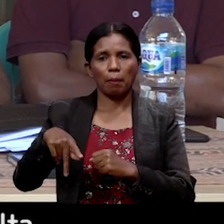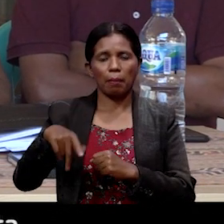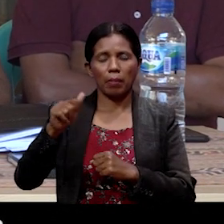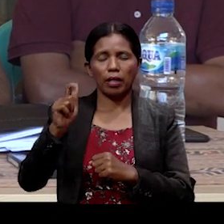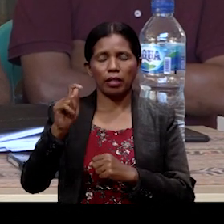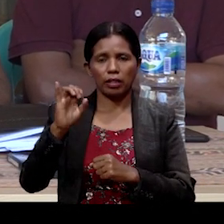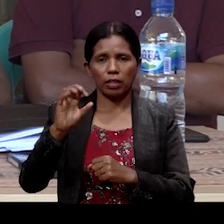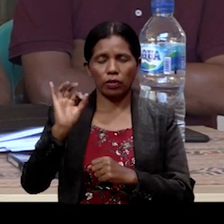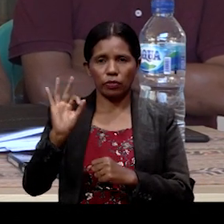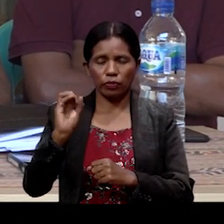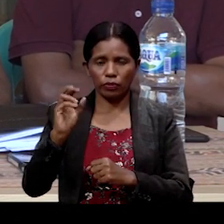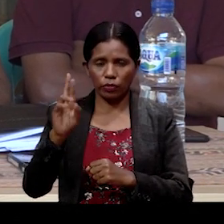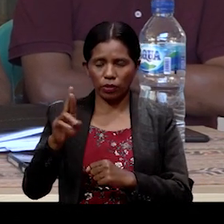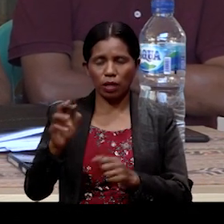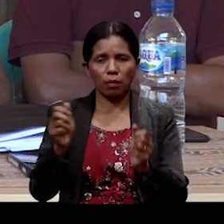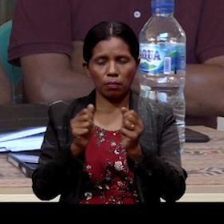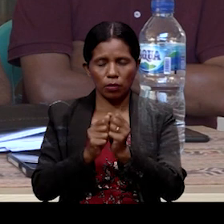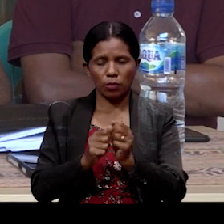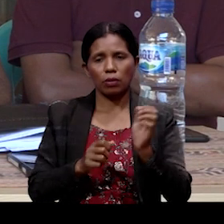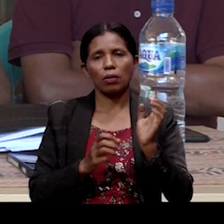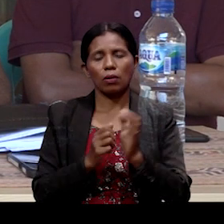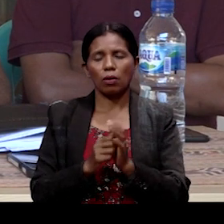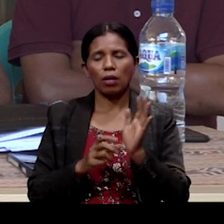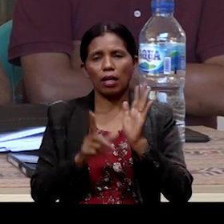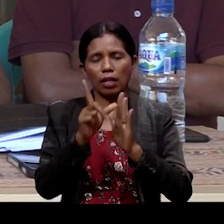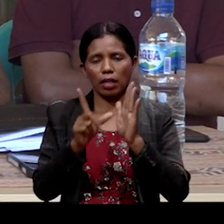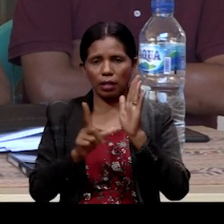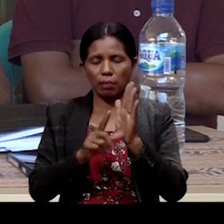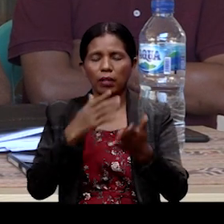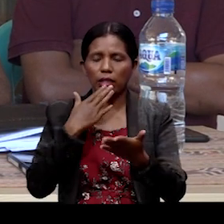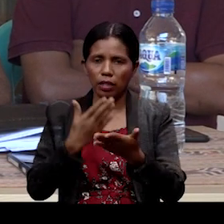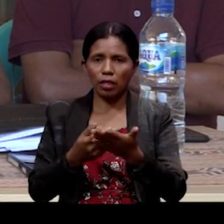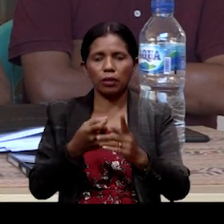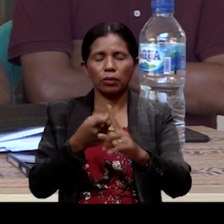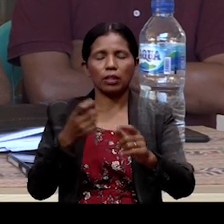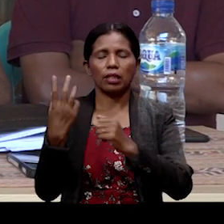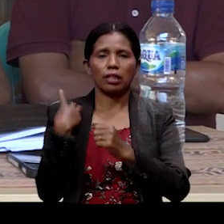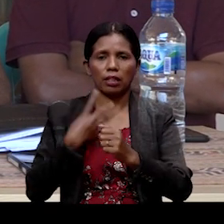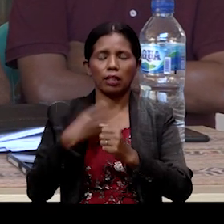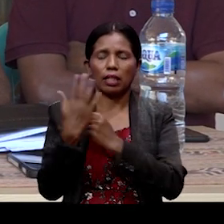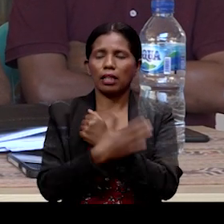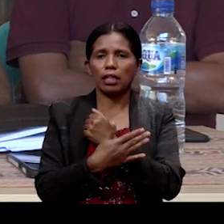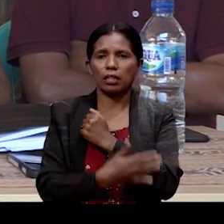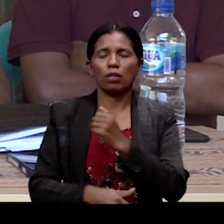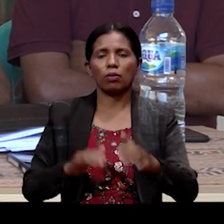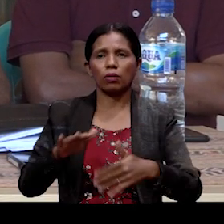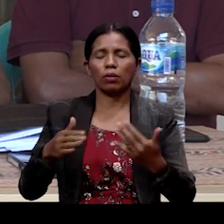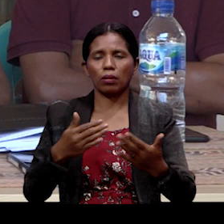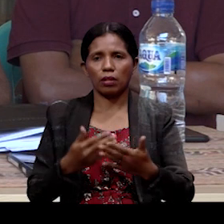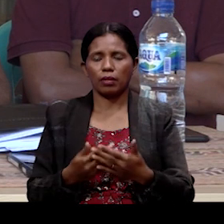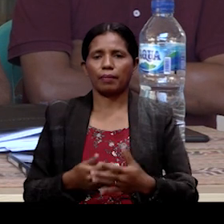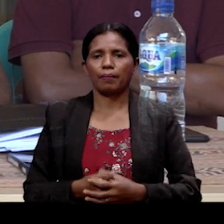solidaridade nacional, ho ordem nebe ideal, ho si ita nia herói, sira kata, pátria ou